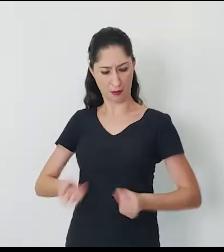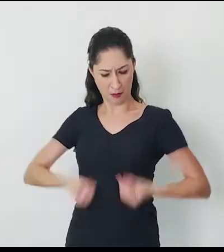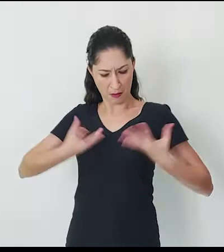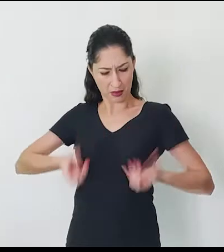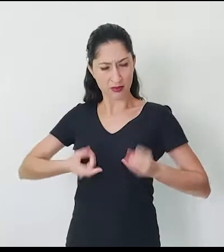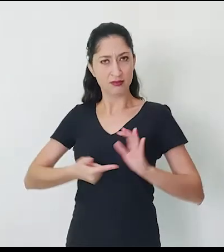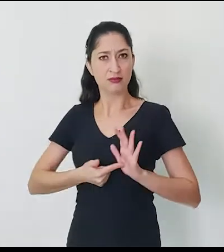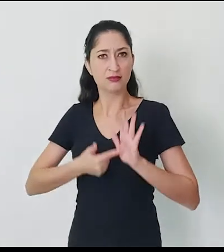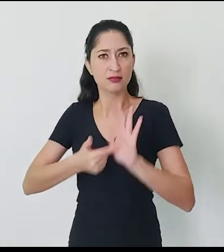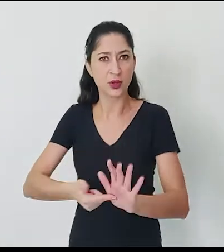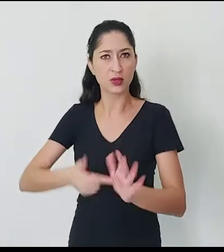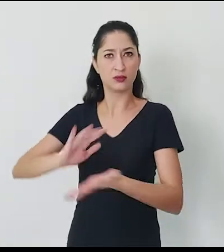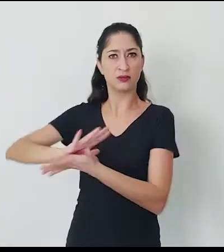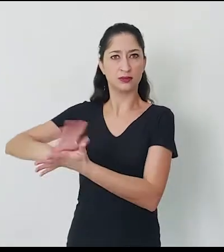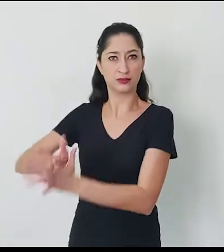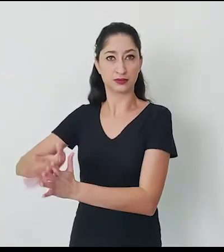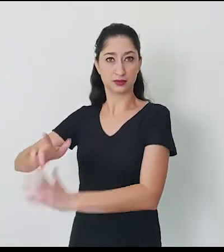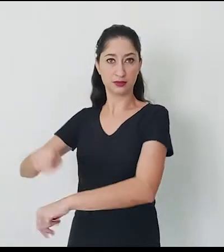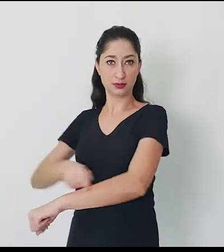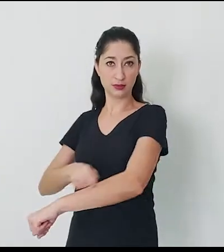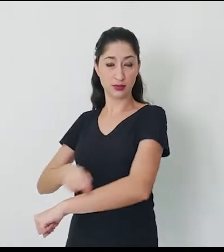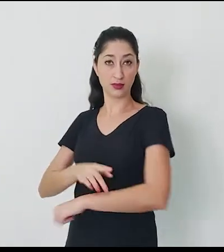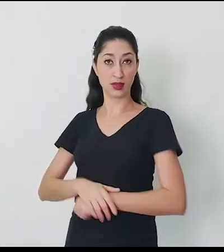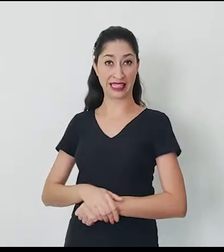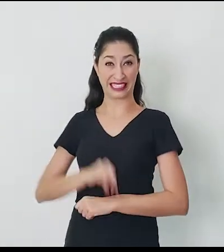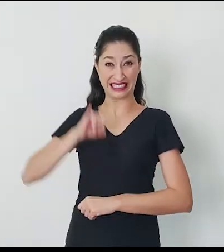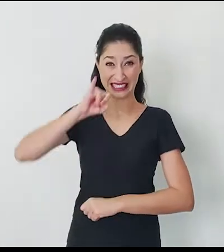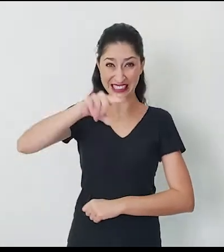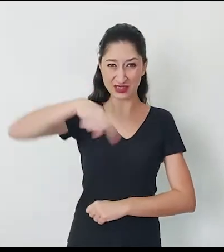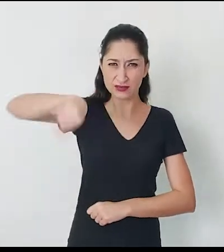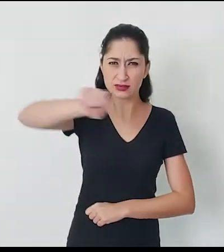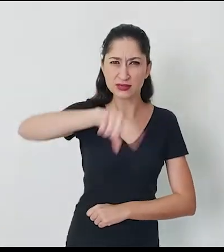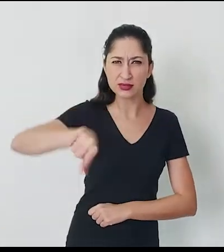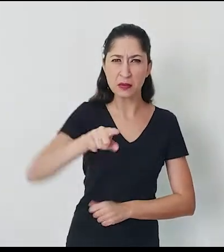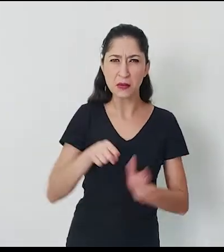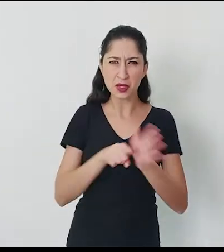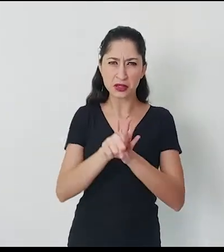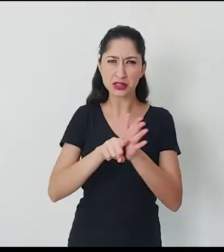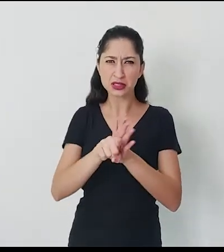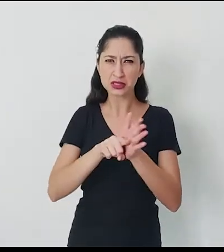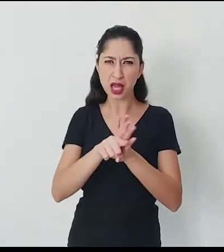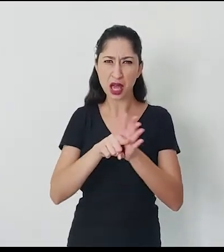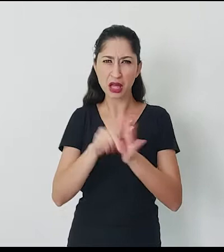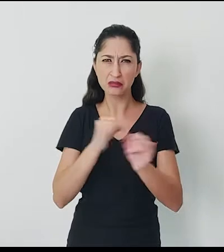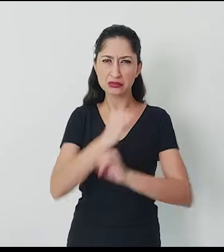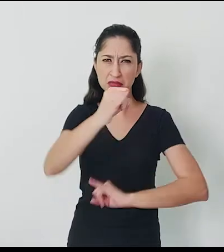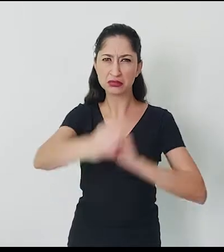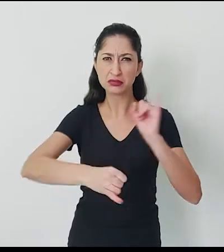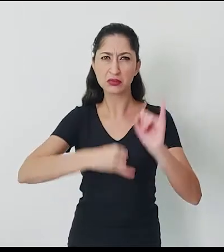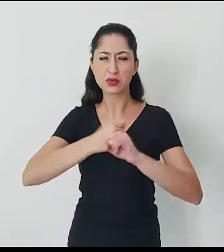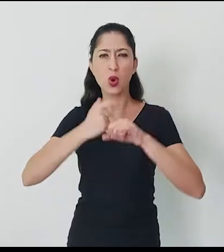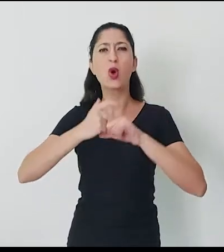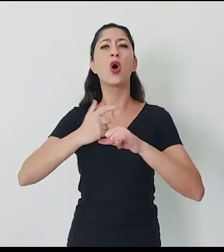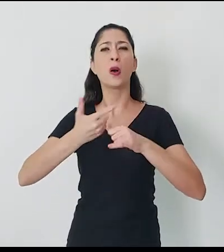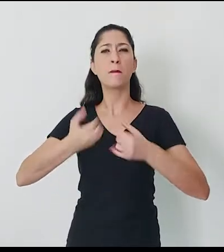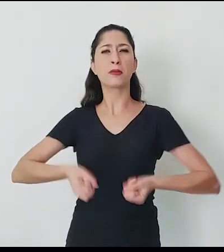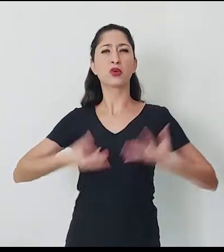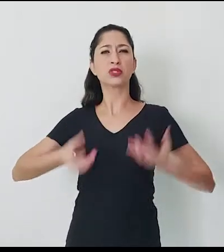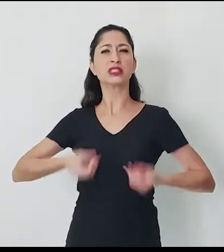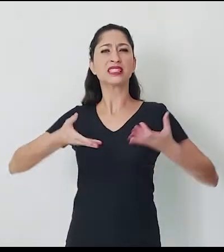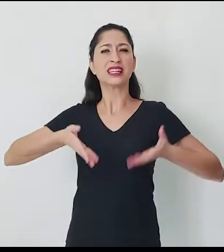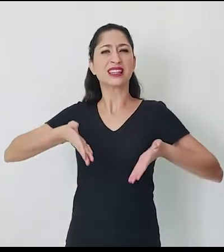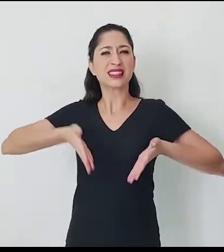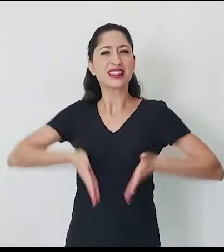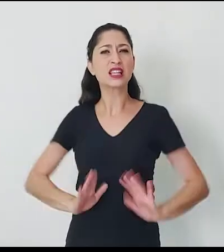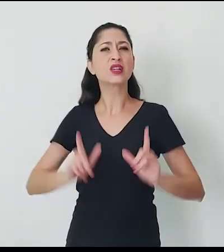pelo racismo. Porque se você for pesquisar no Google aonde que nasceu a poesia, vai dar lá na Grécia, algo